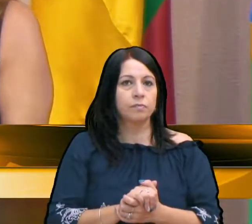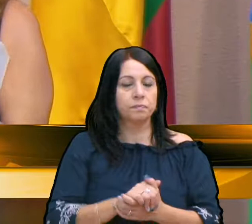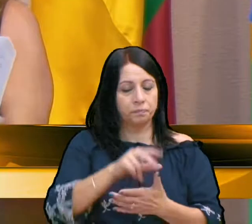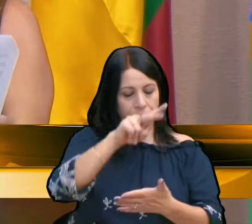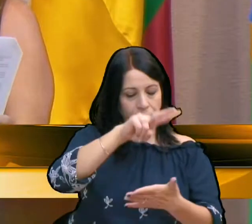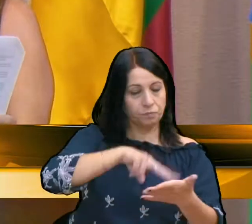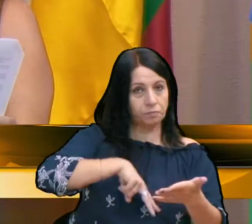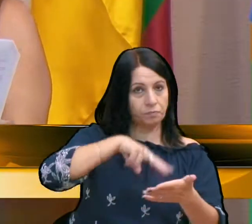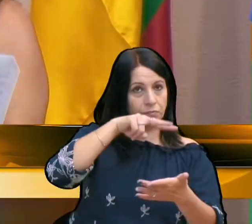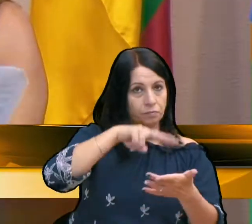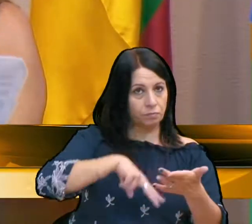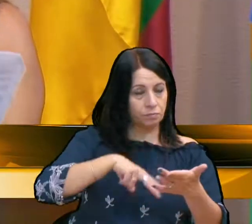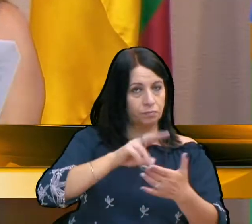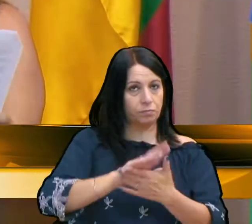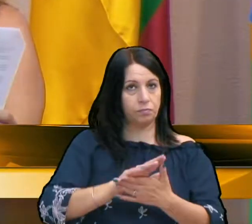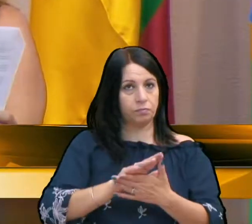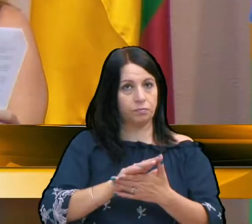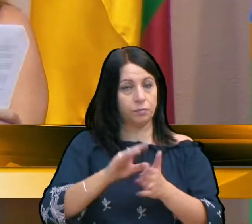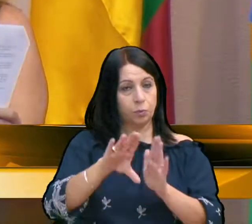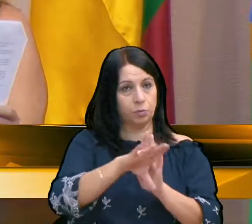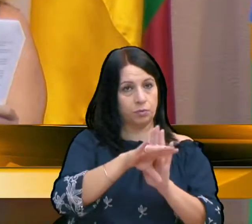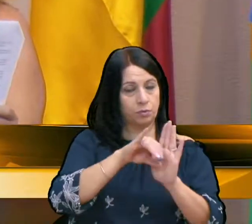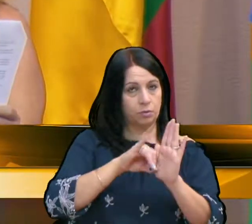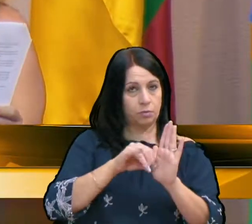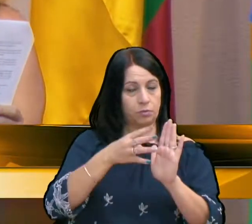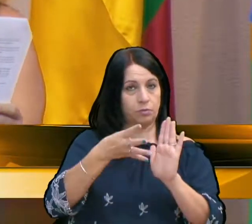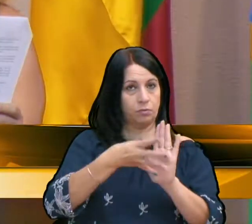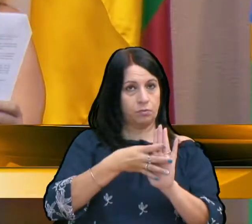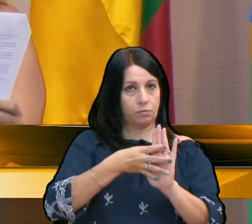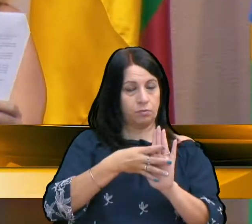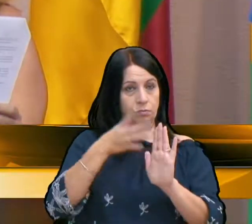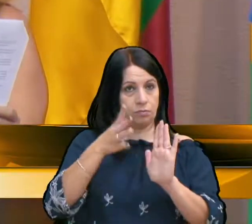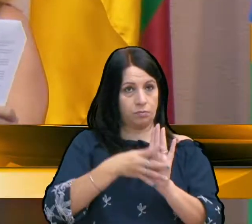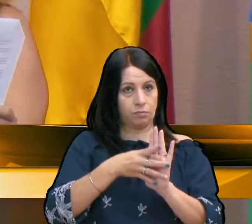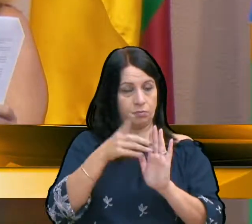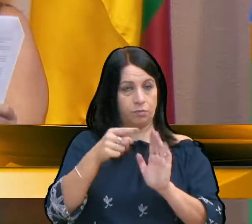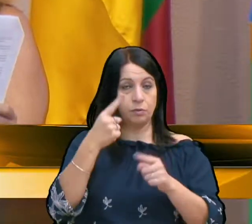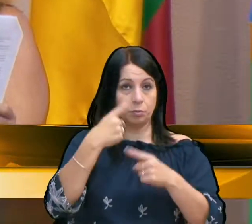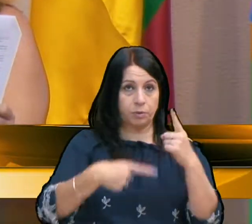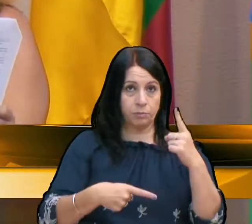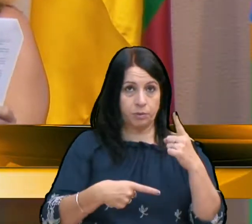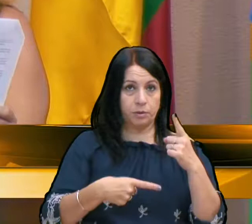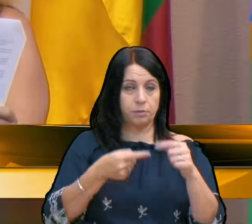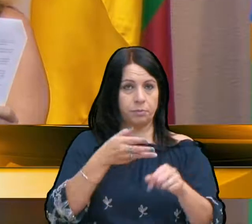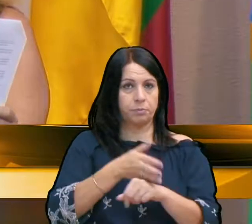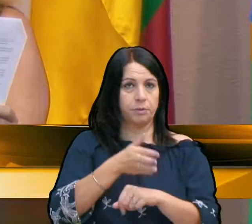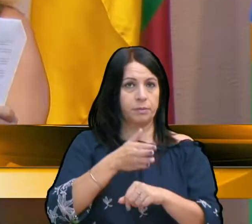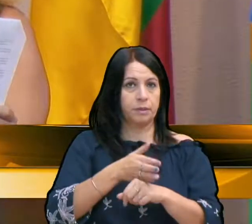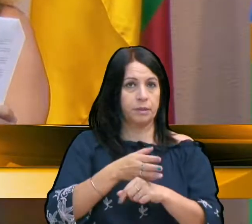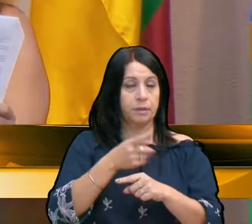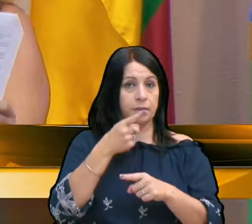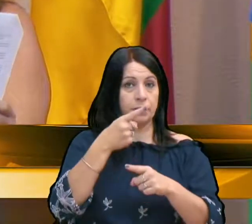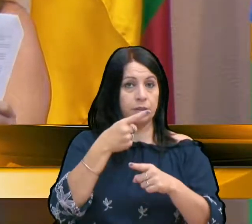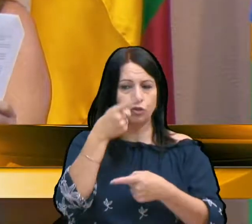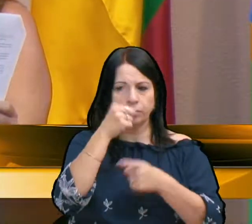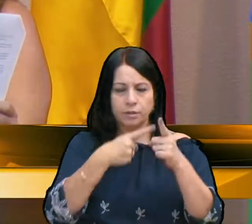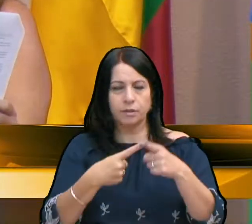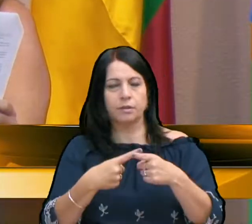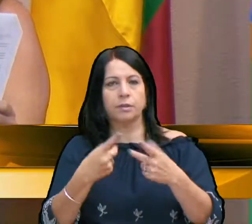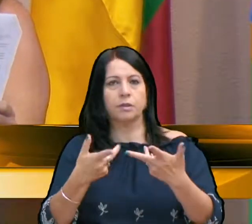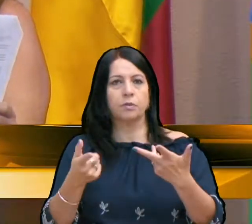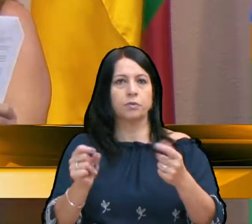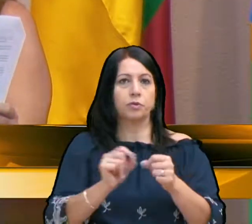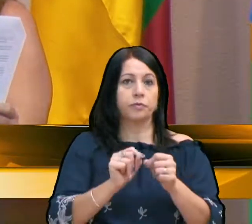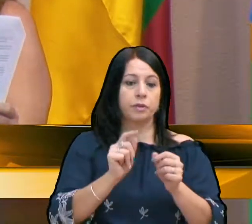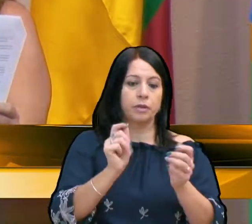ler. O inciso 4. Quarto, ficam proibidas de participar de licitações, de celebrar com